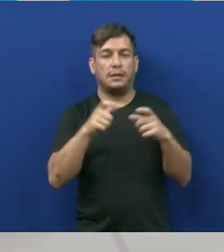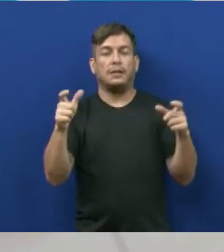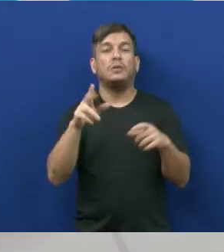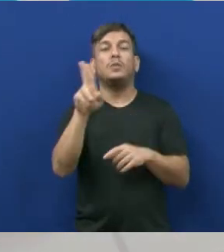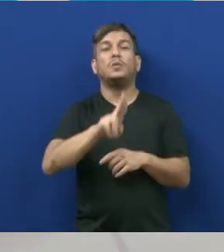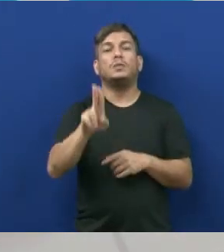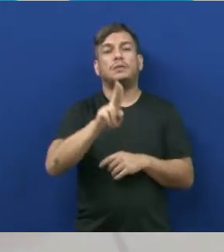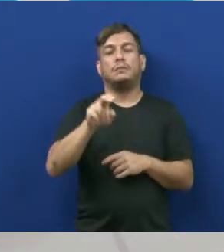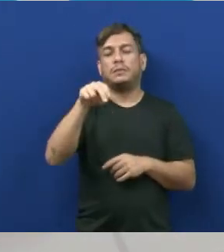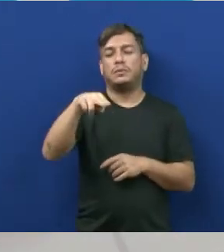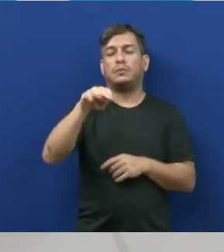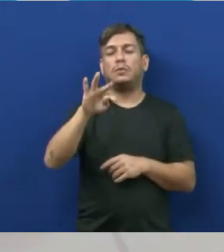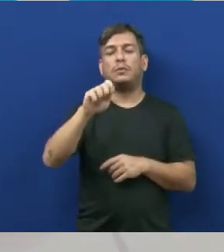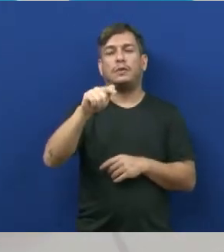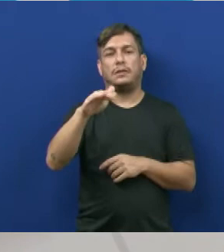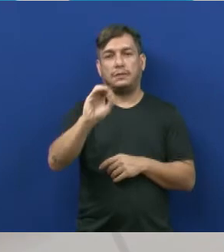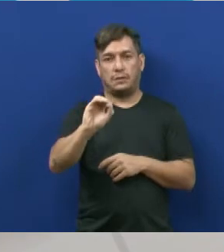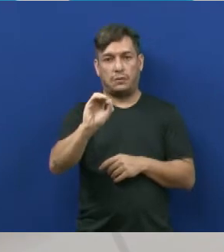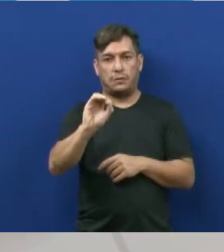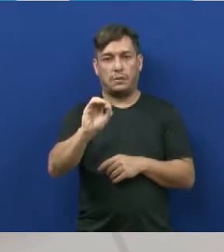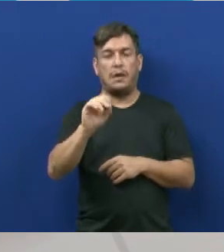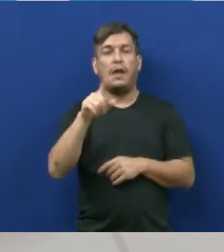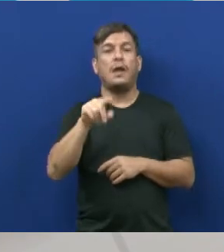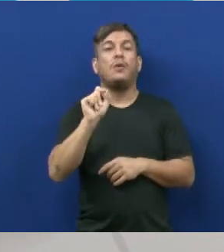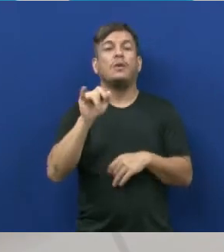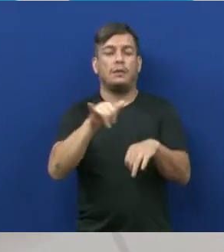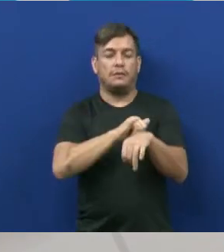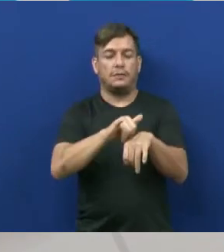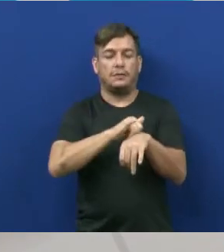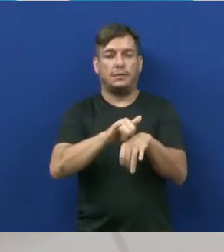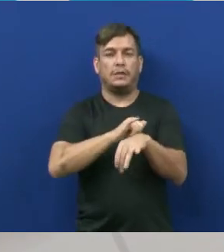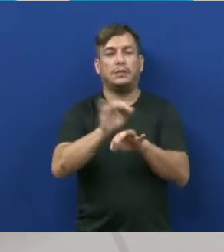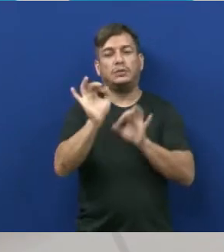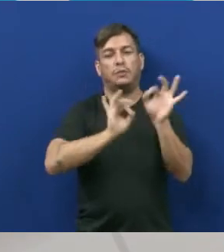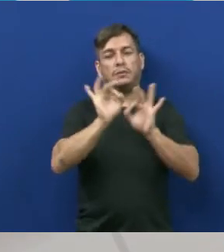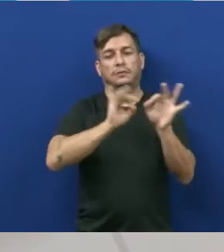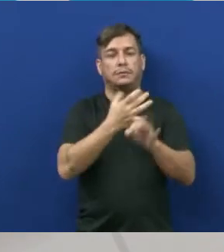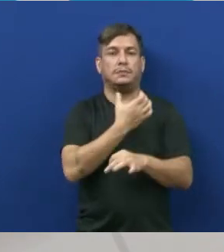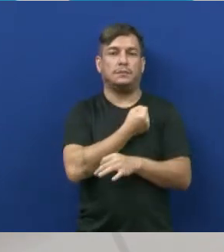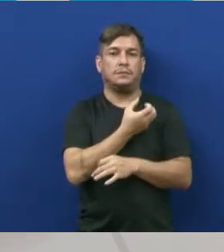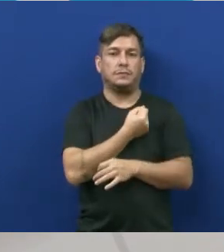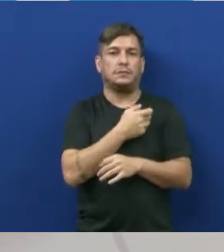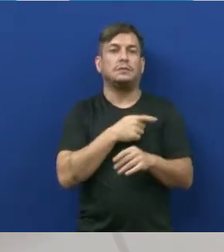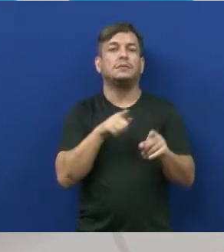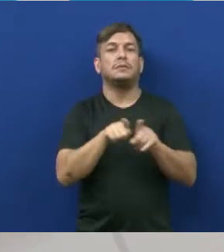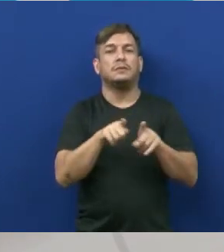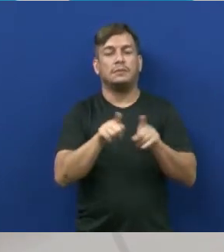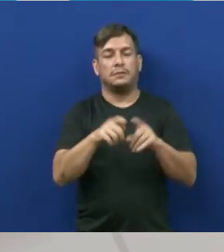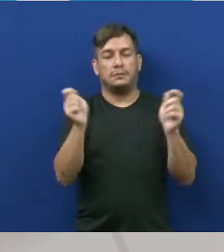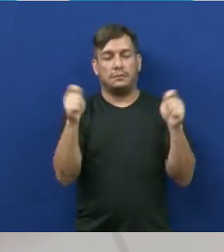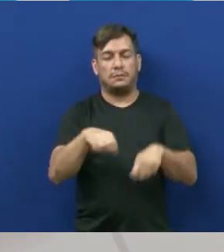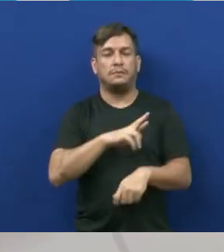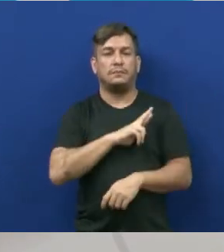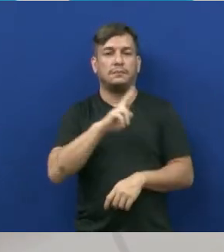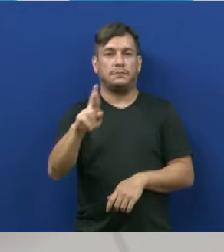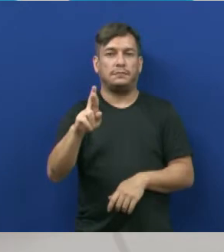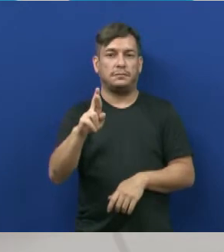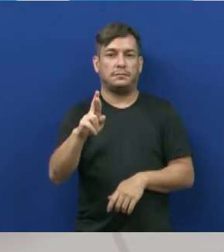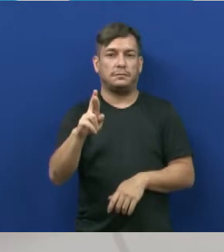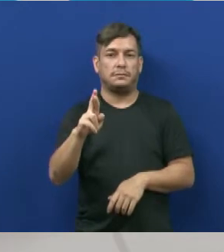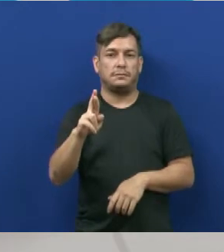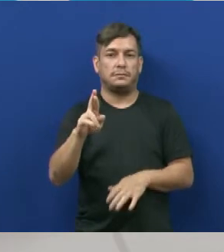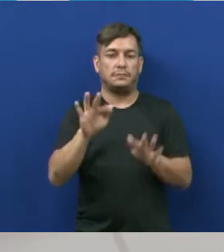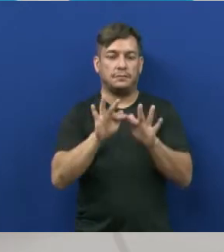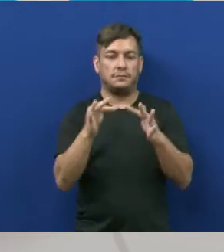científica. Nada mais é do que uma maneira de reorganizar esses números para a gente poder representá-los de uma maneira